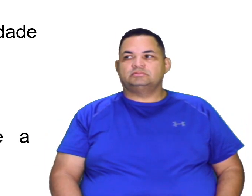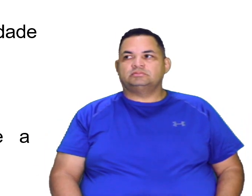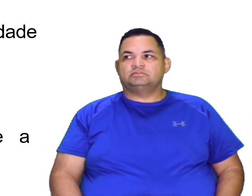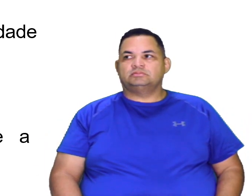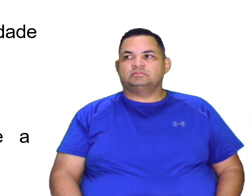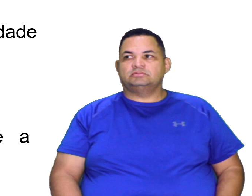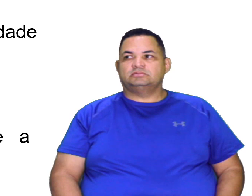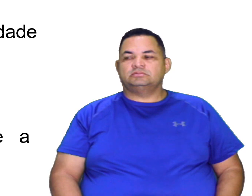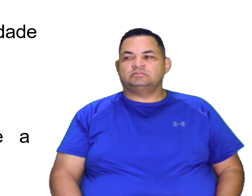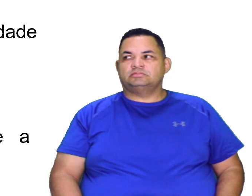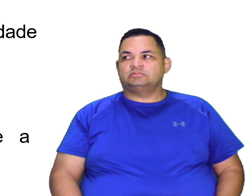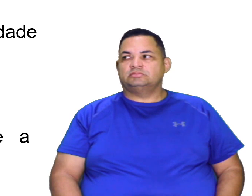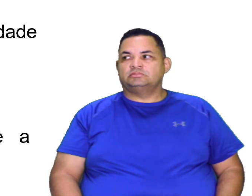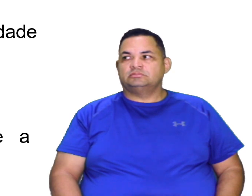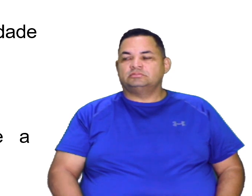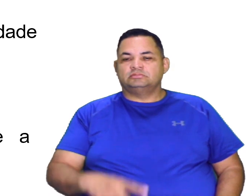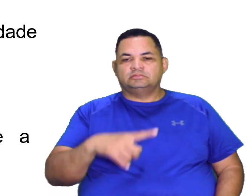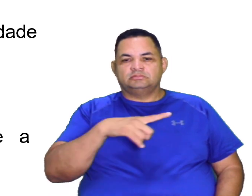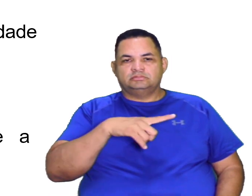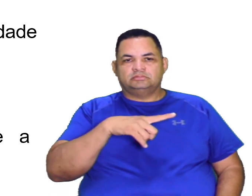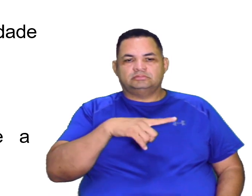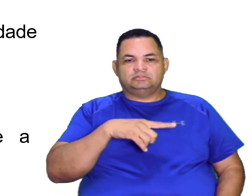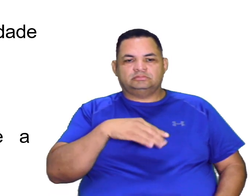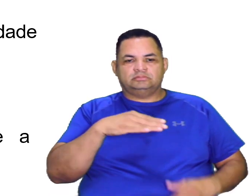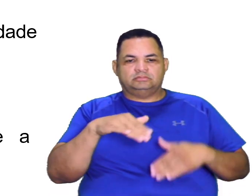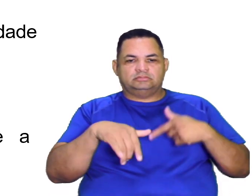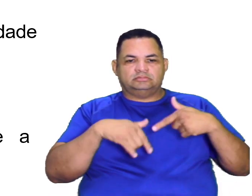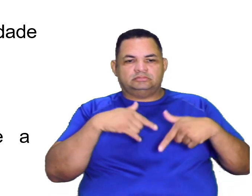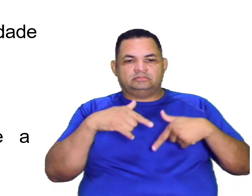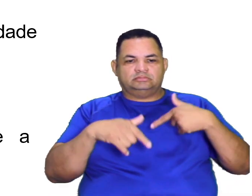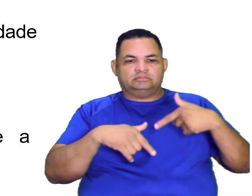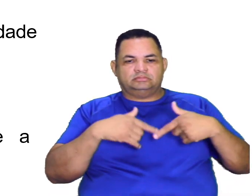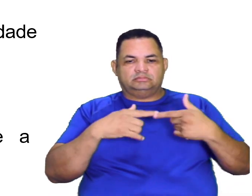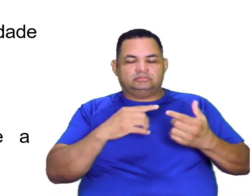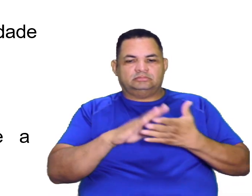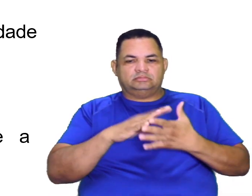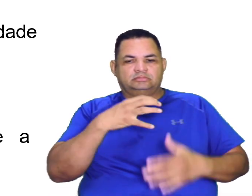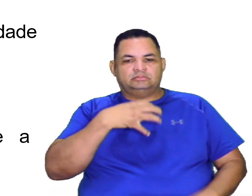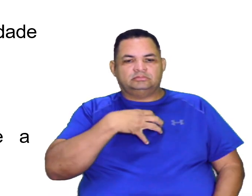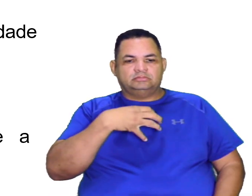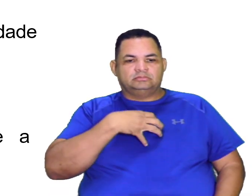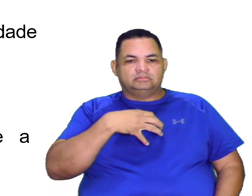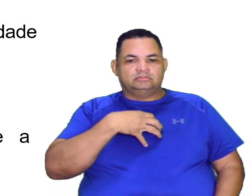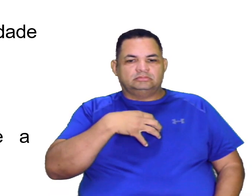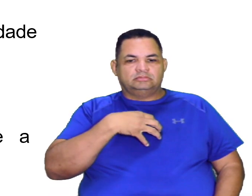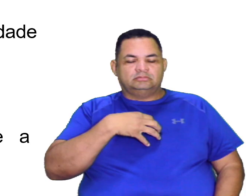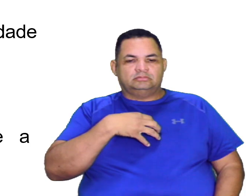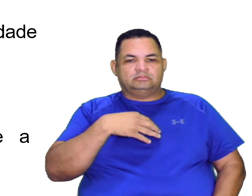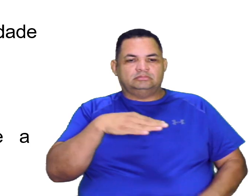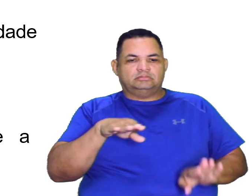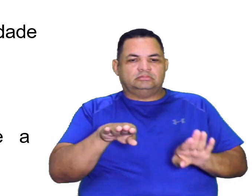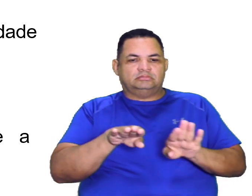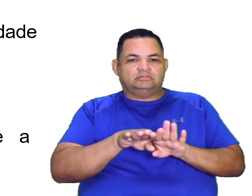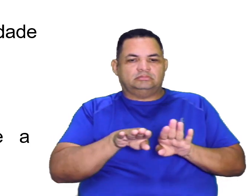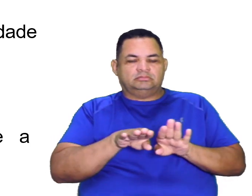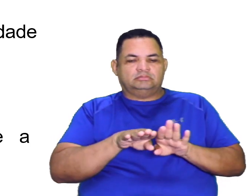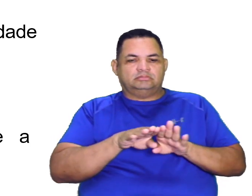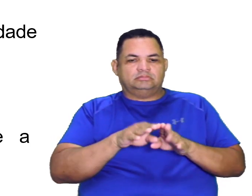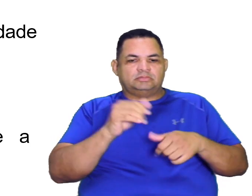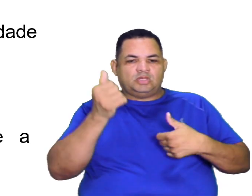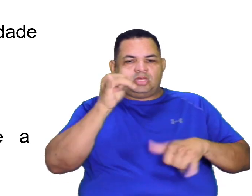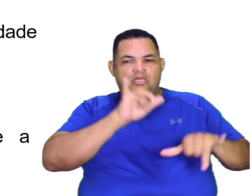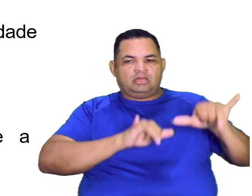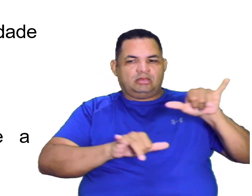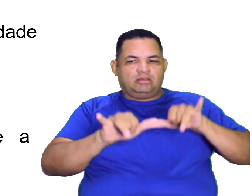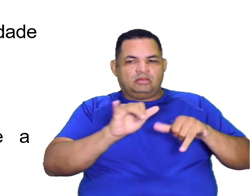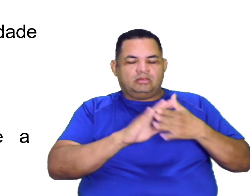Perfeito. E ter aí a produção de lactato, então eu vou começar a sentir aí algumas produções aí químicas no